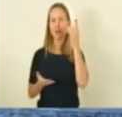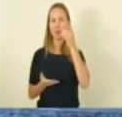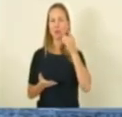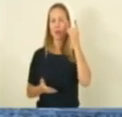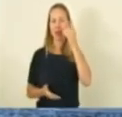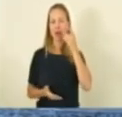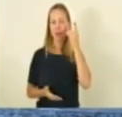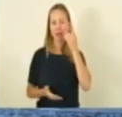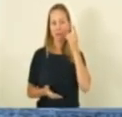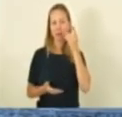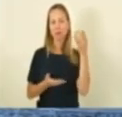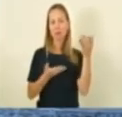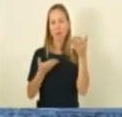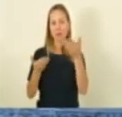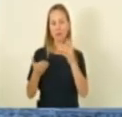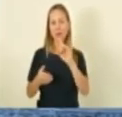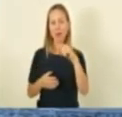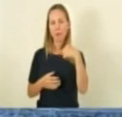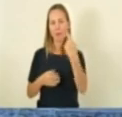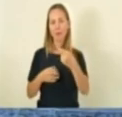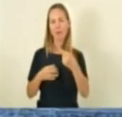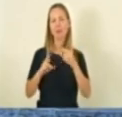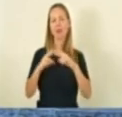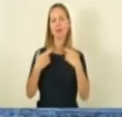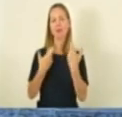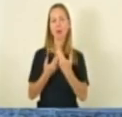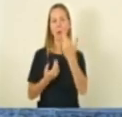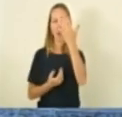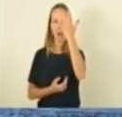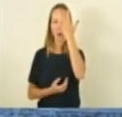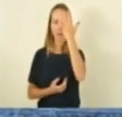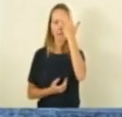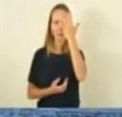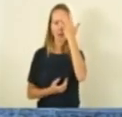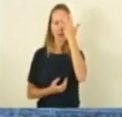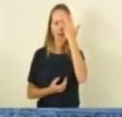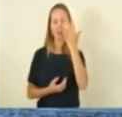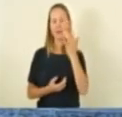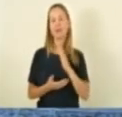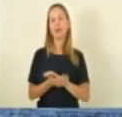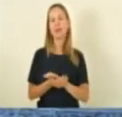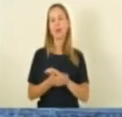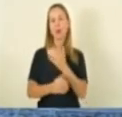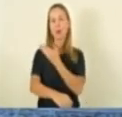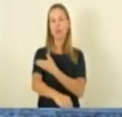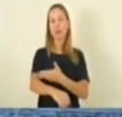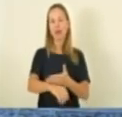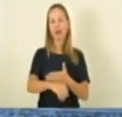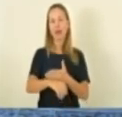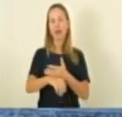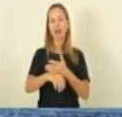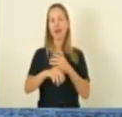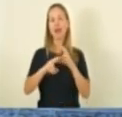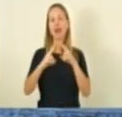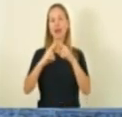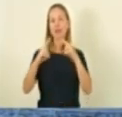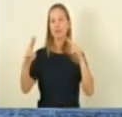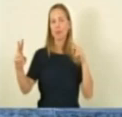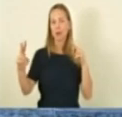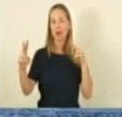os senhores deputados, para a próxima, que será ordinária, híbrida, virtual, que eu sou